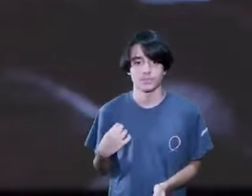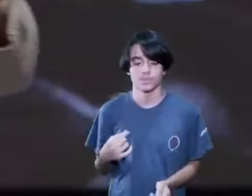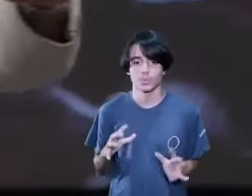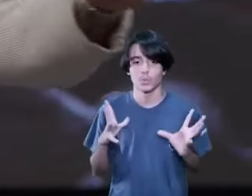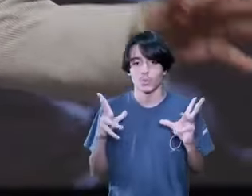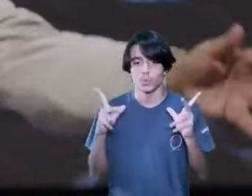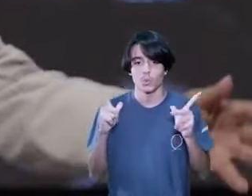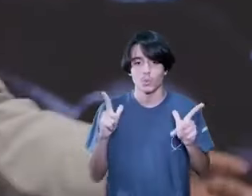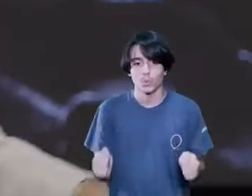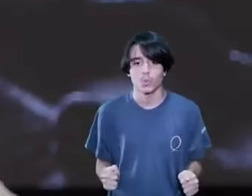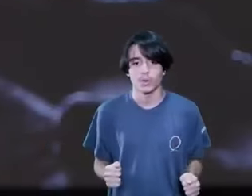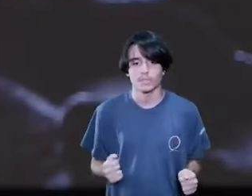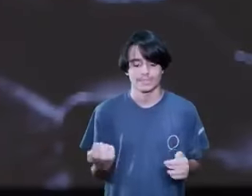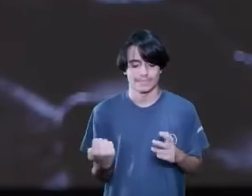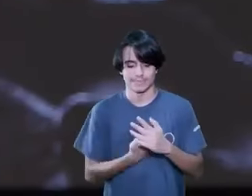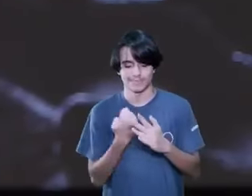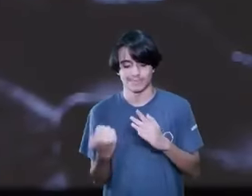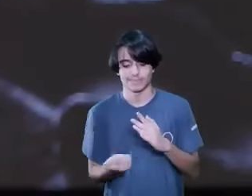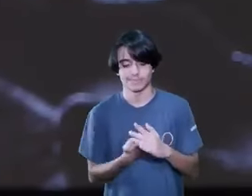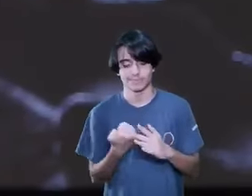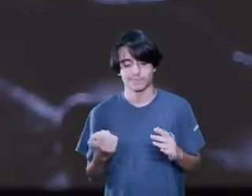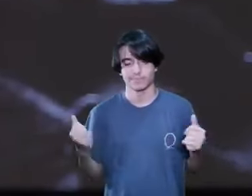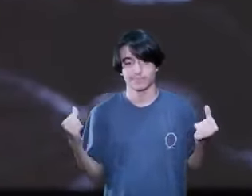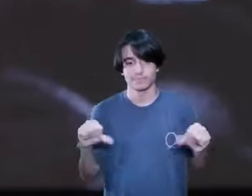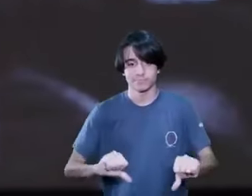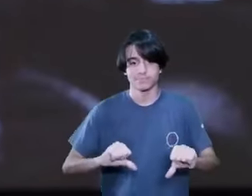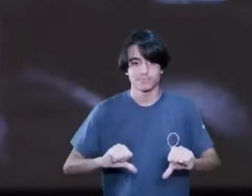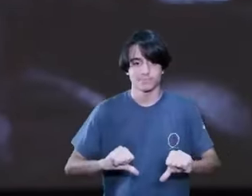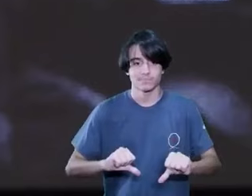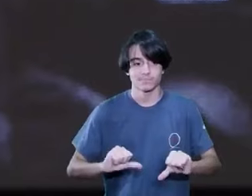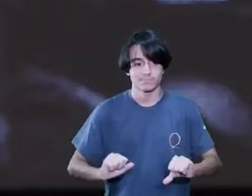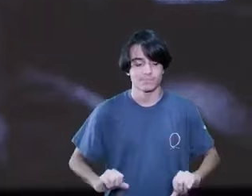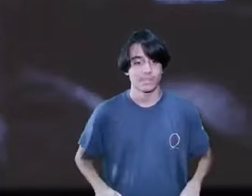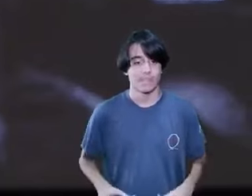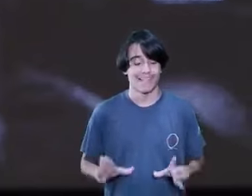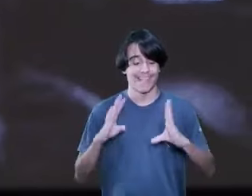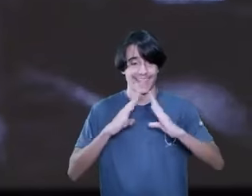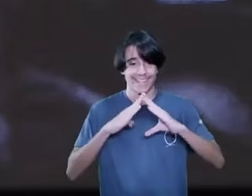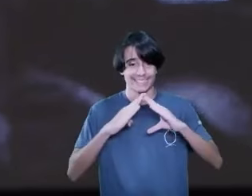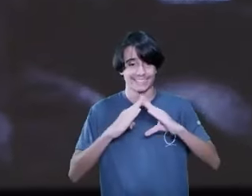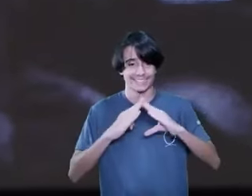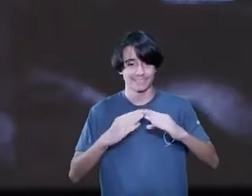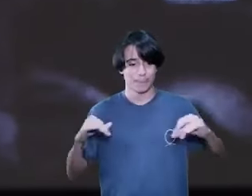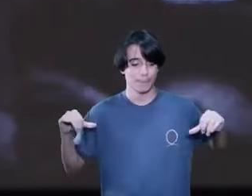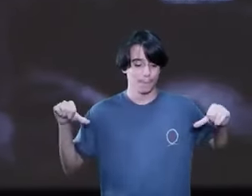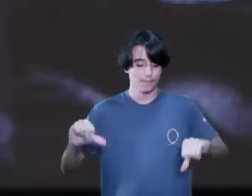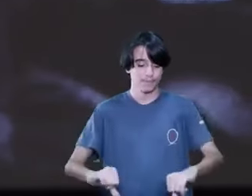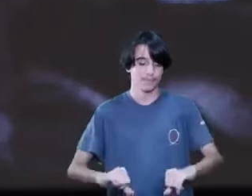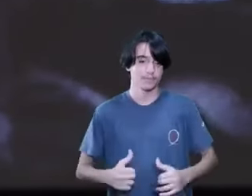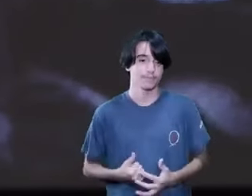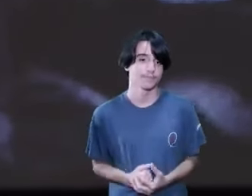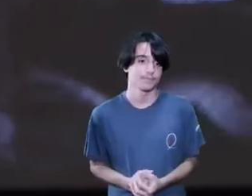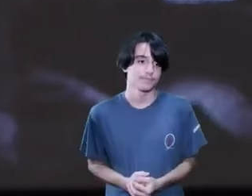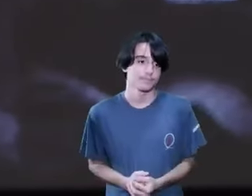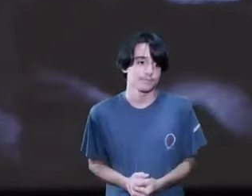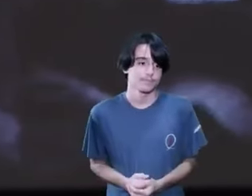todas as empresas quebraram, a mansão veio abaixo,